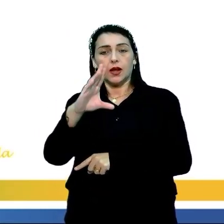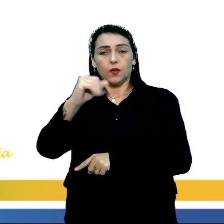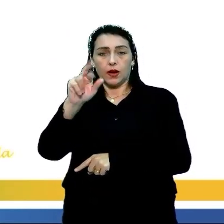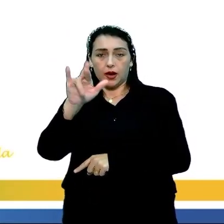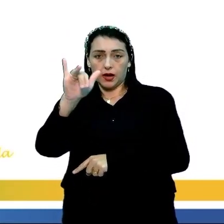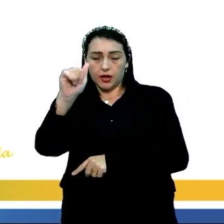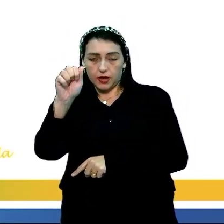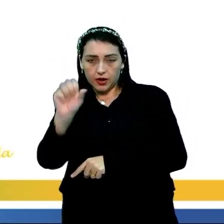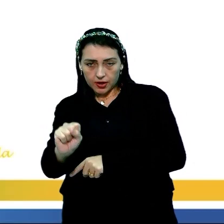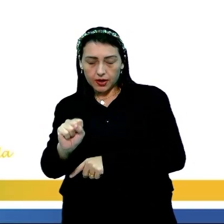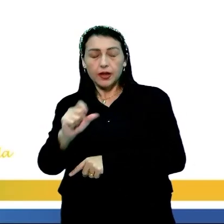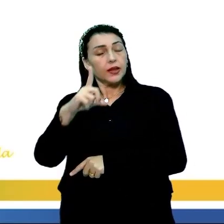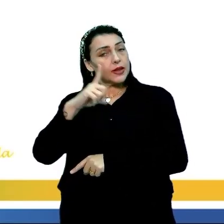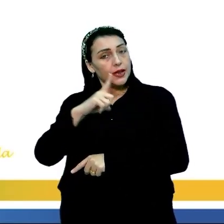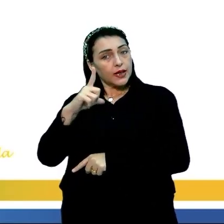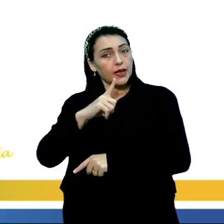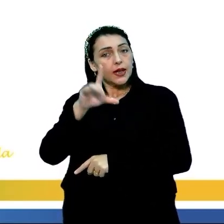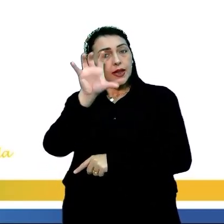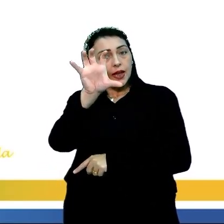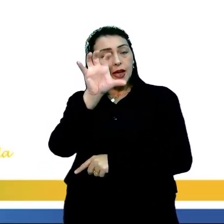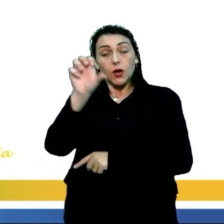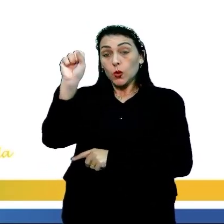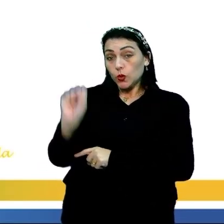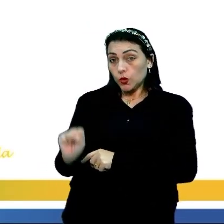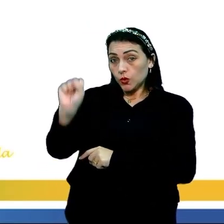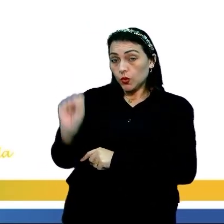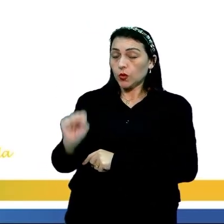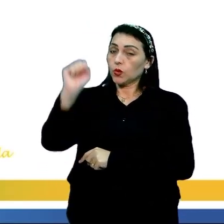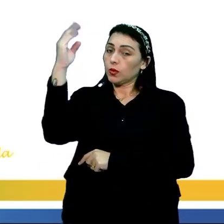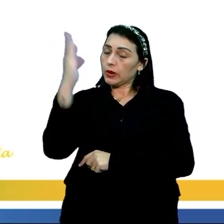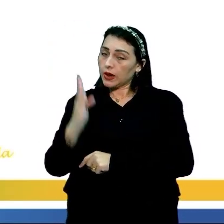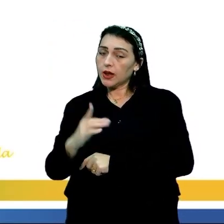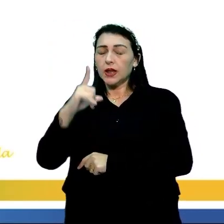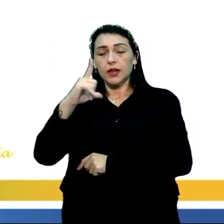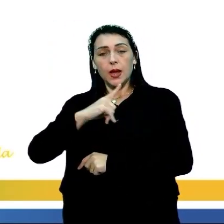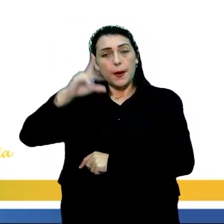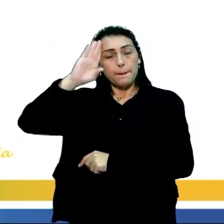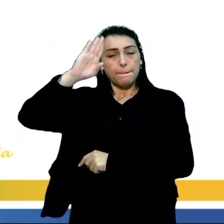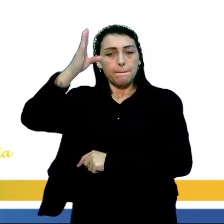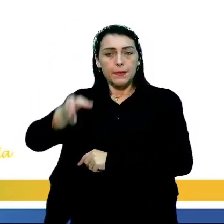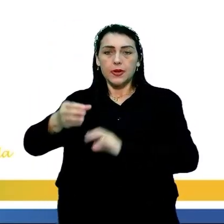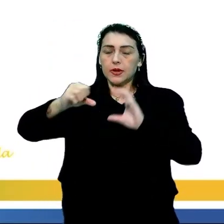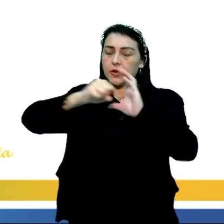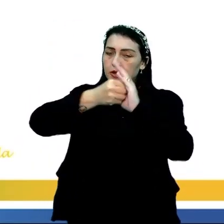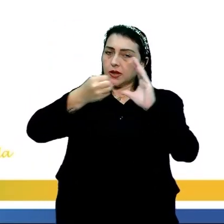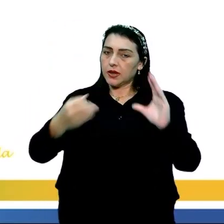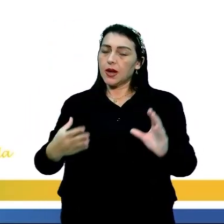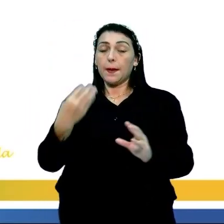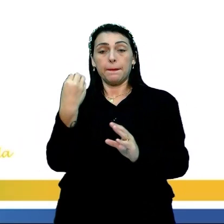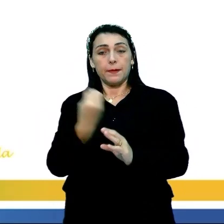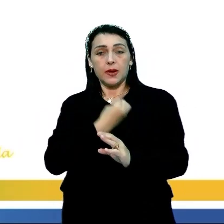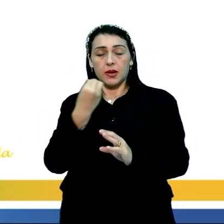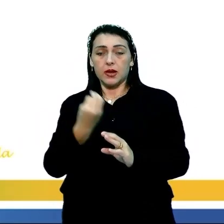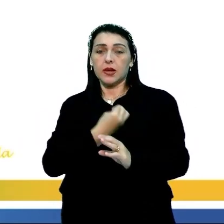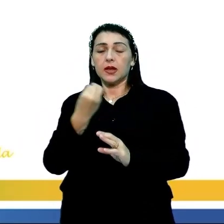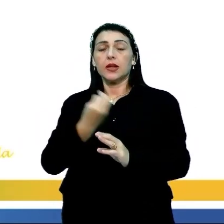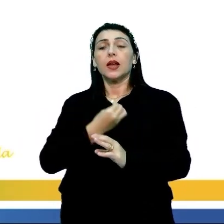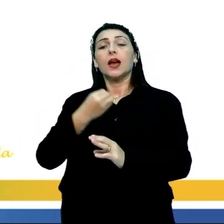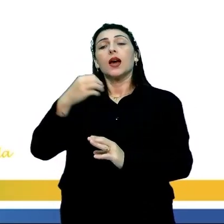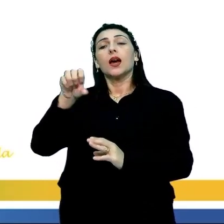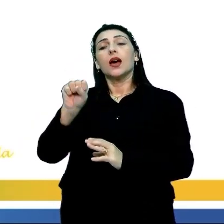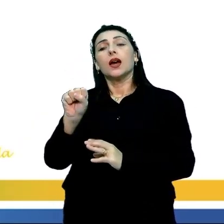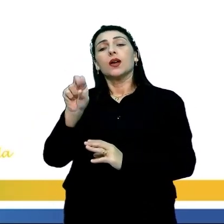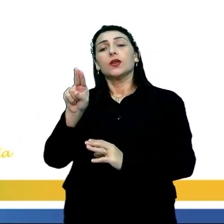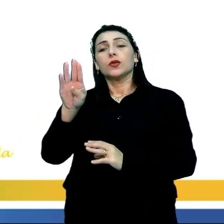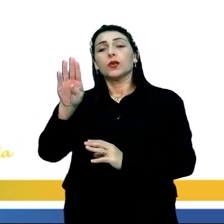das araucárias ele ocorre ali na região sul do Brasil, que tem como principal característica aí a presença do clima